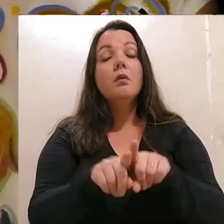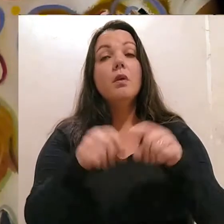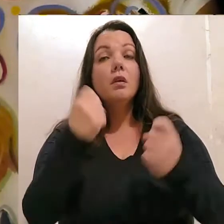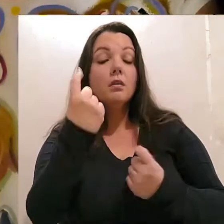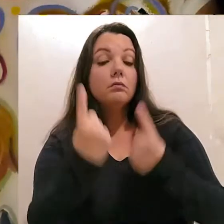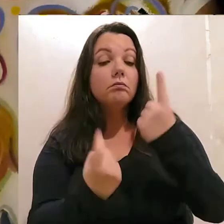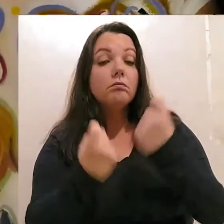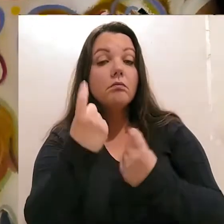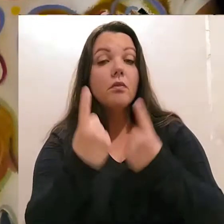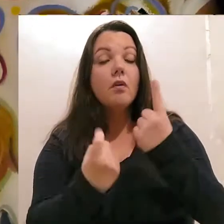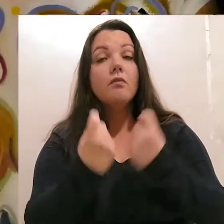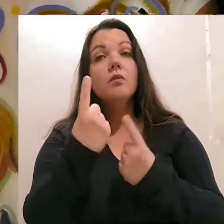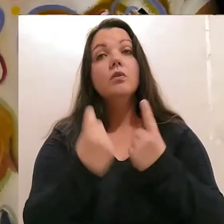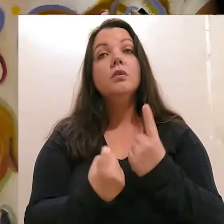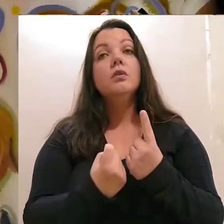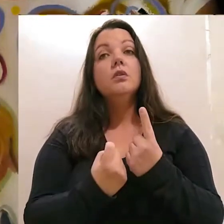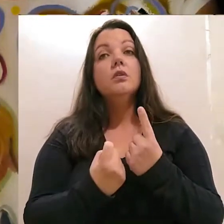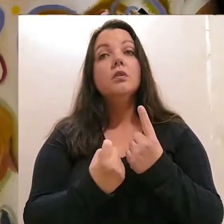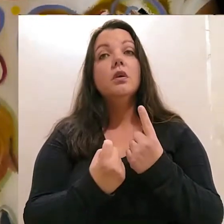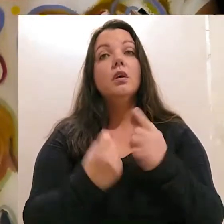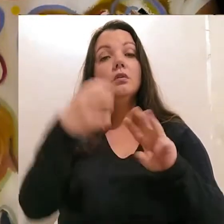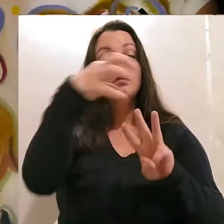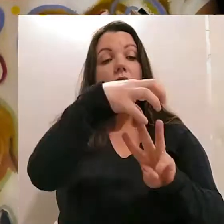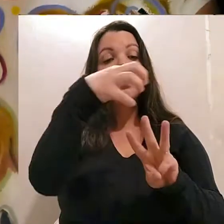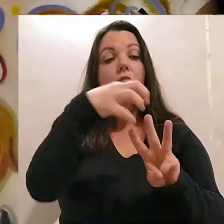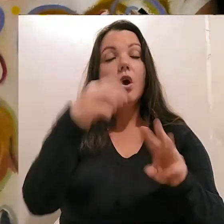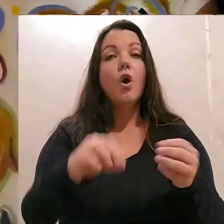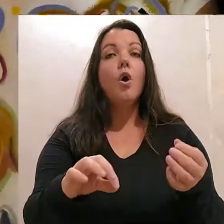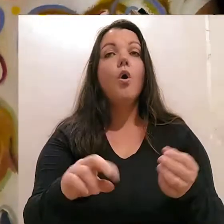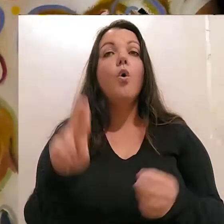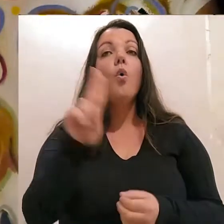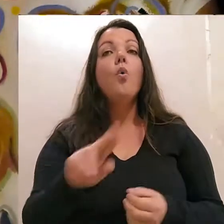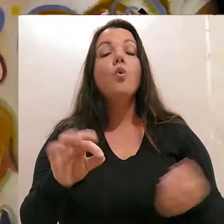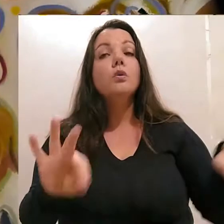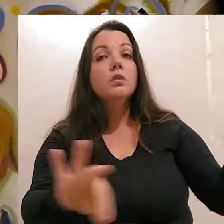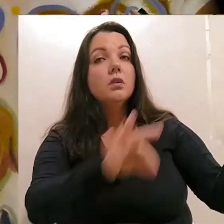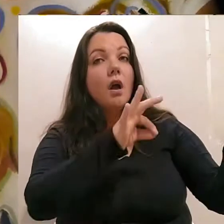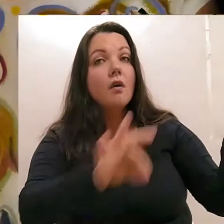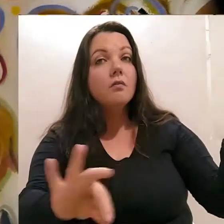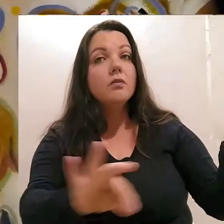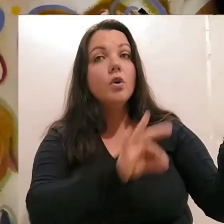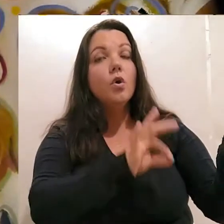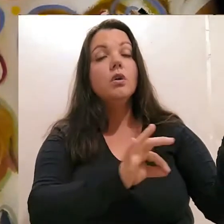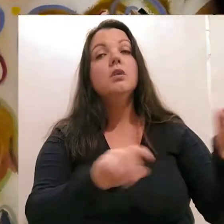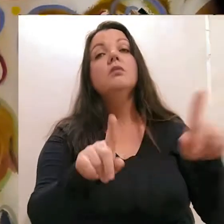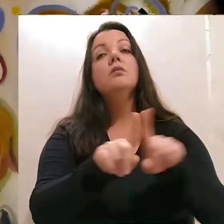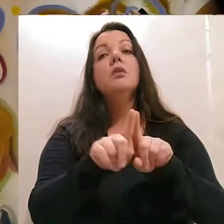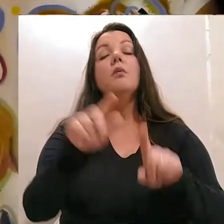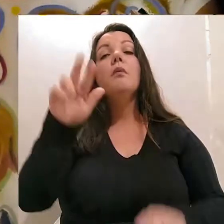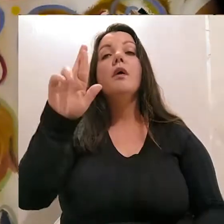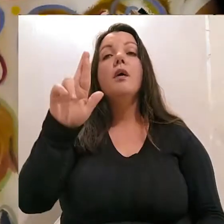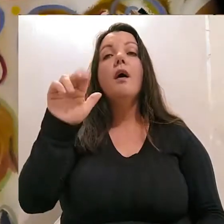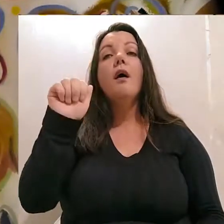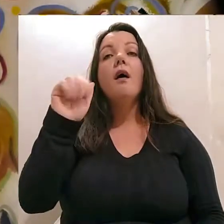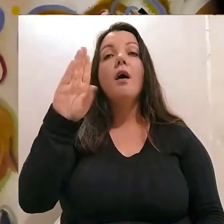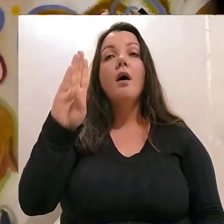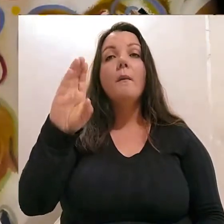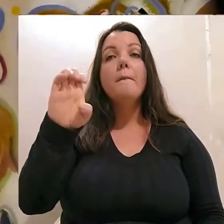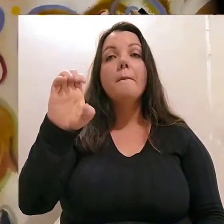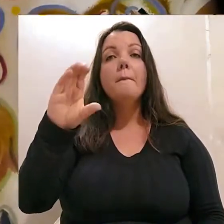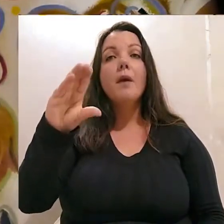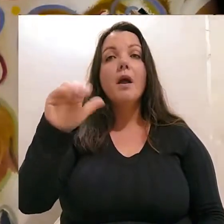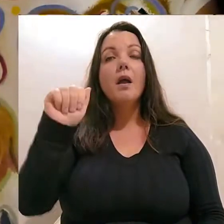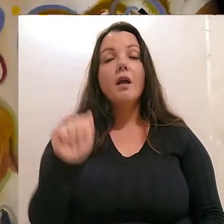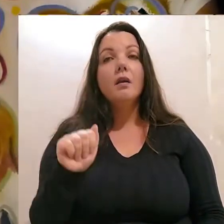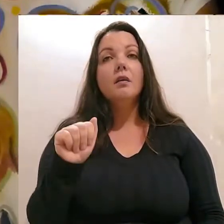algumas folias tem tem violino né a rabeca o Tambor da